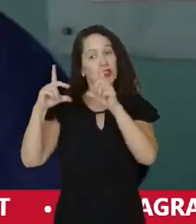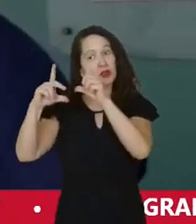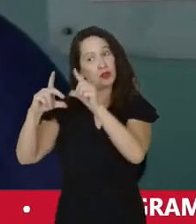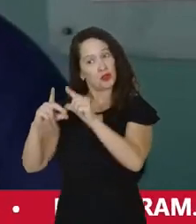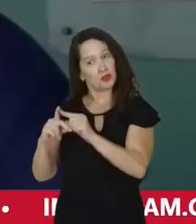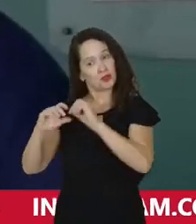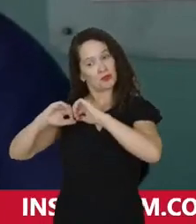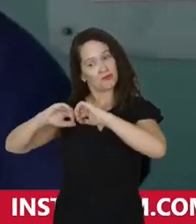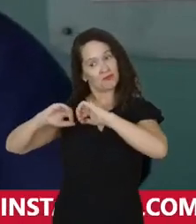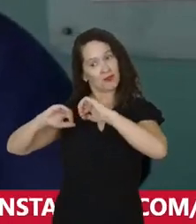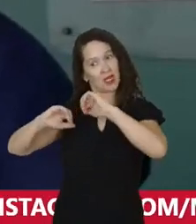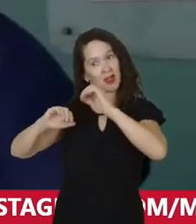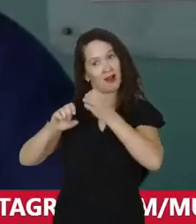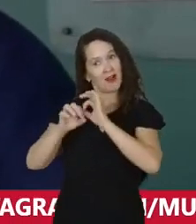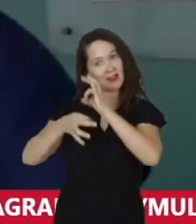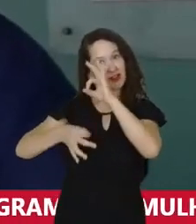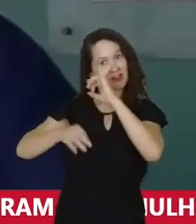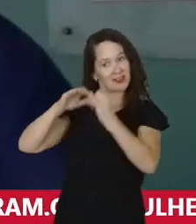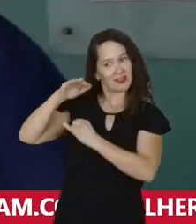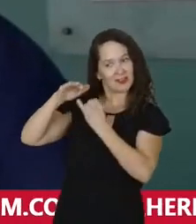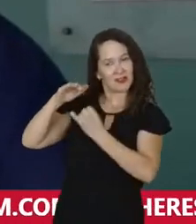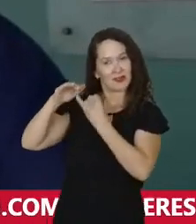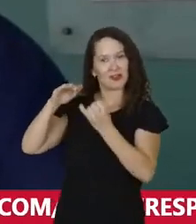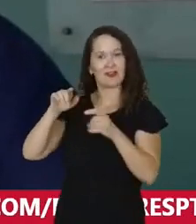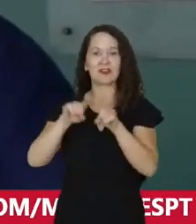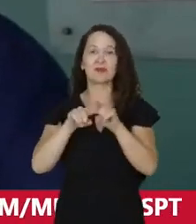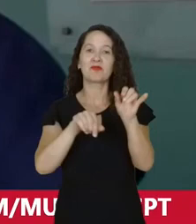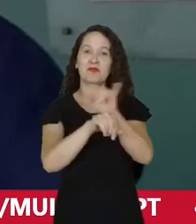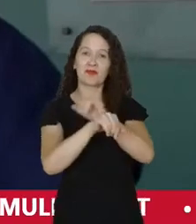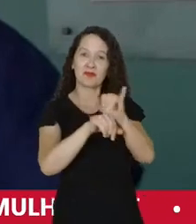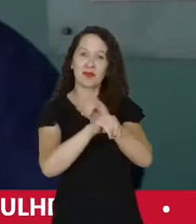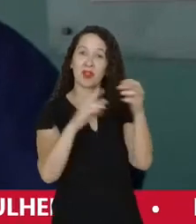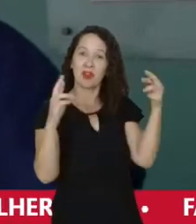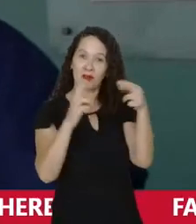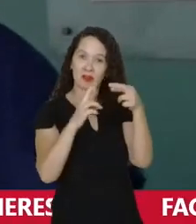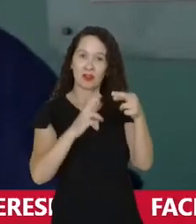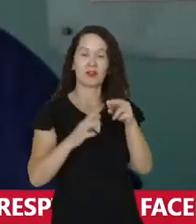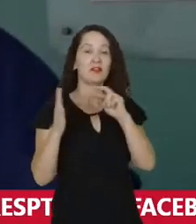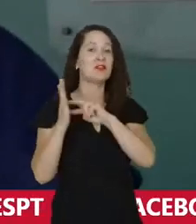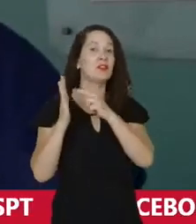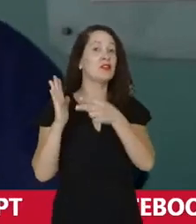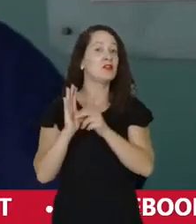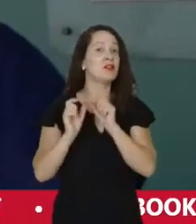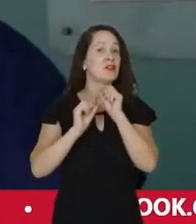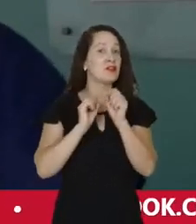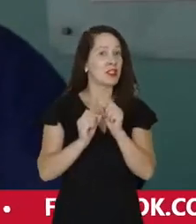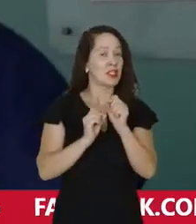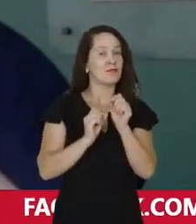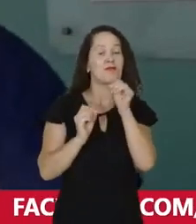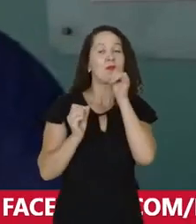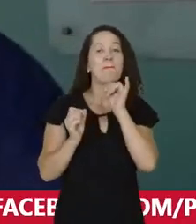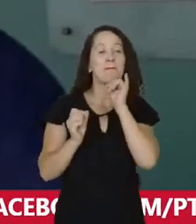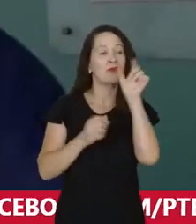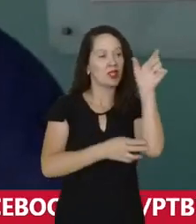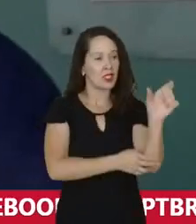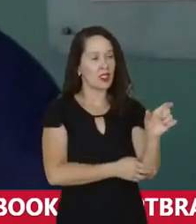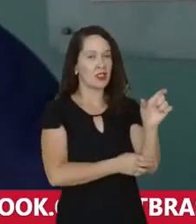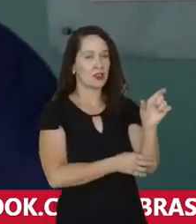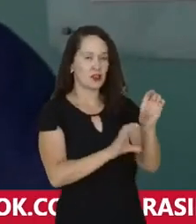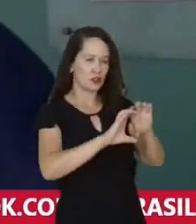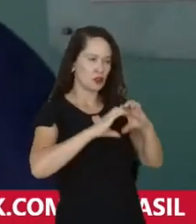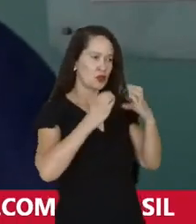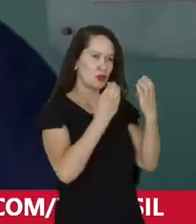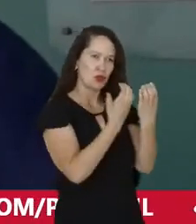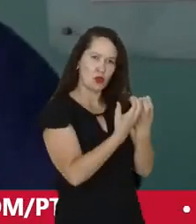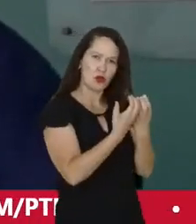essa distância com as instituições e com os mecanismos de representação. Ou seja, no sentido de que aqueles que